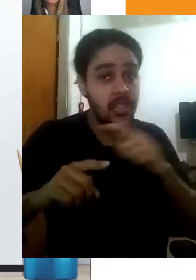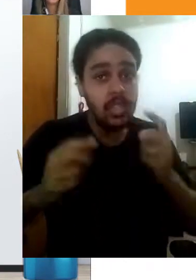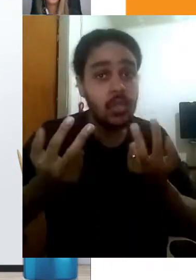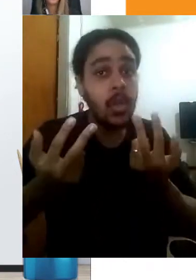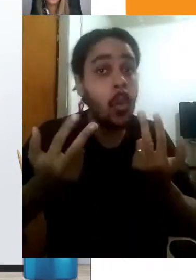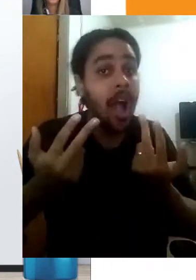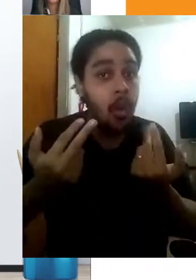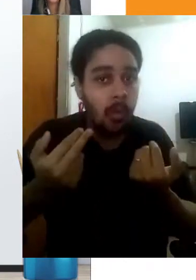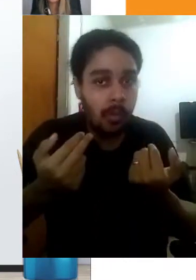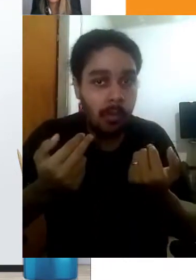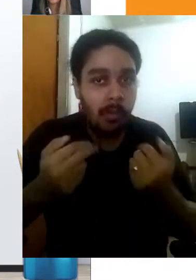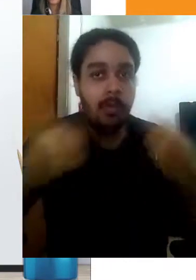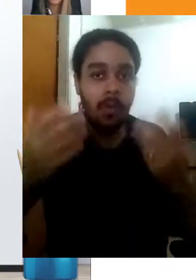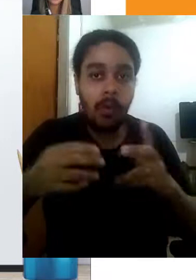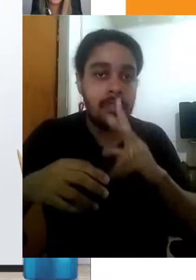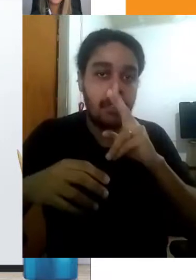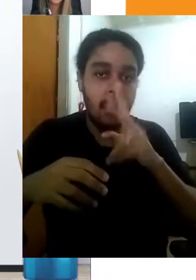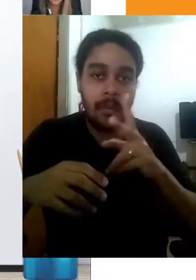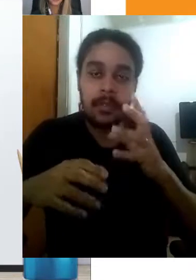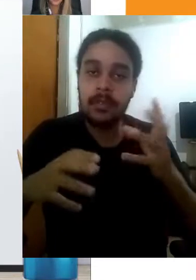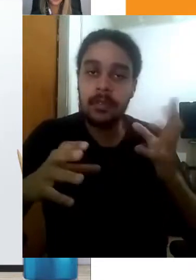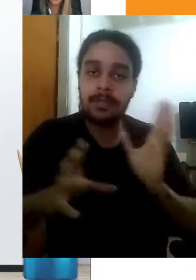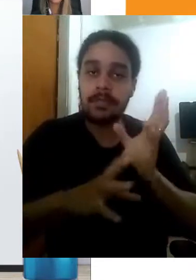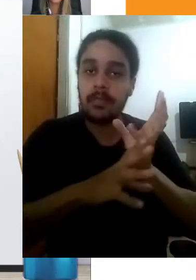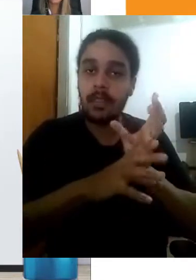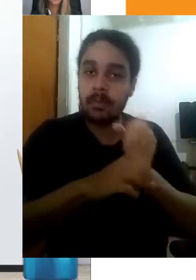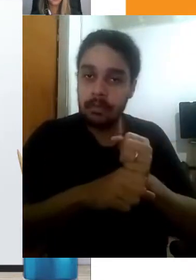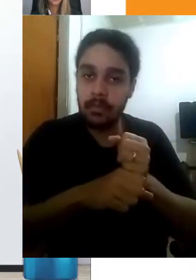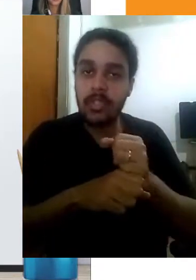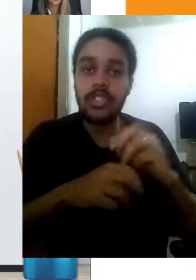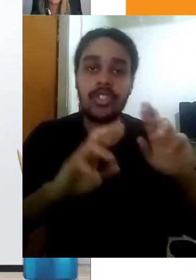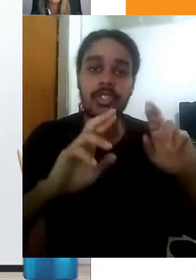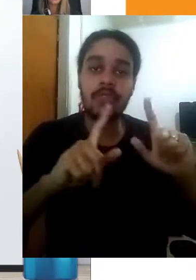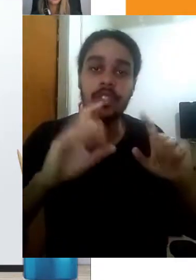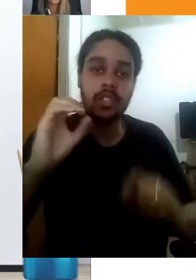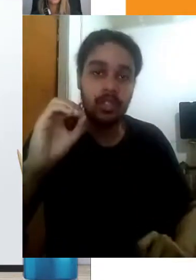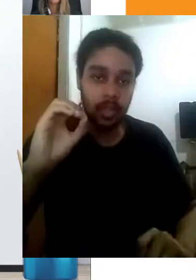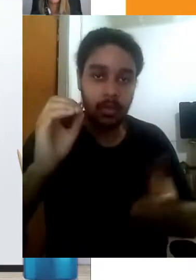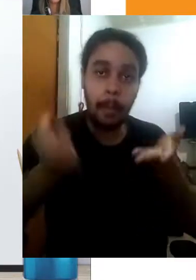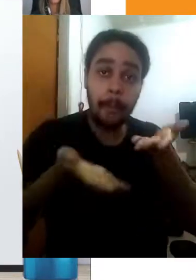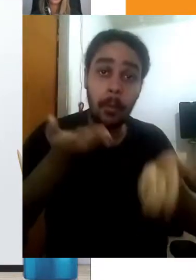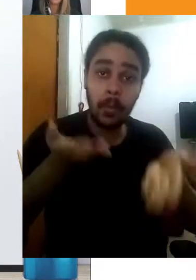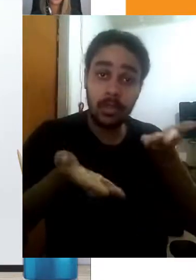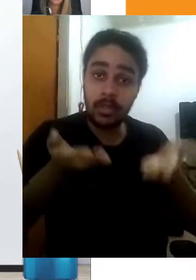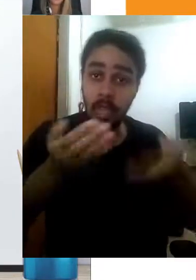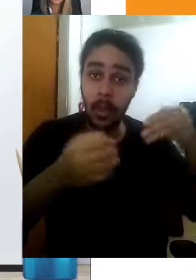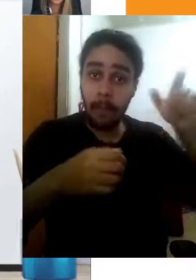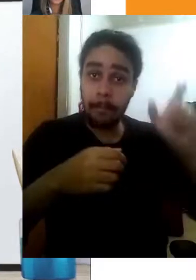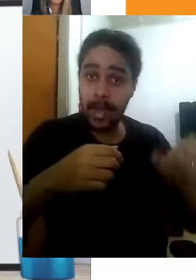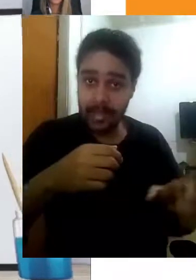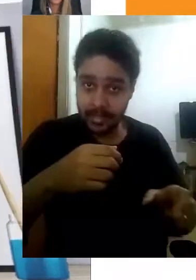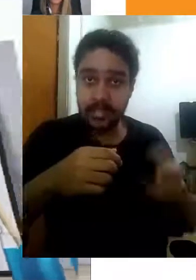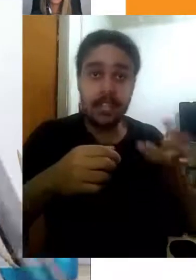mesma direção e sentido. Ou seja, força resultante diferente de zero e proporcional à